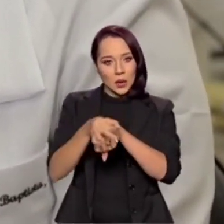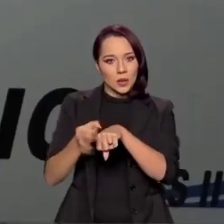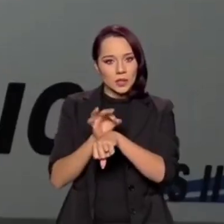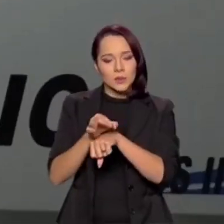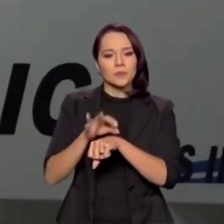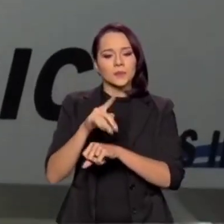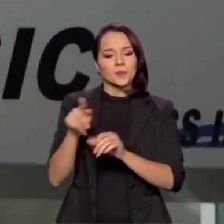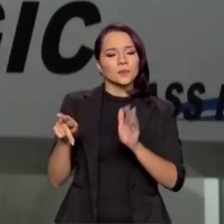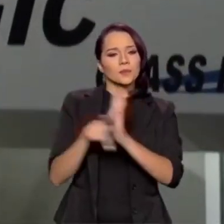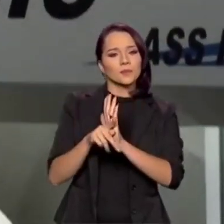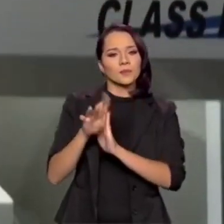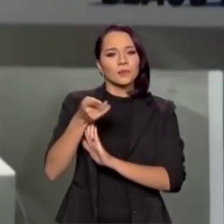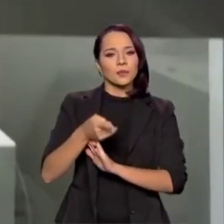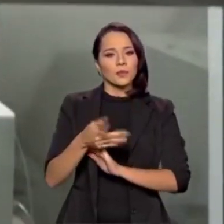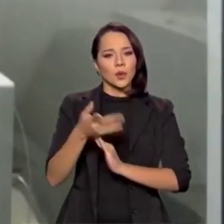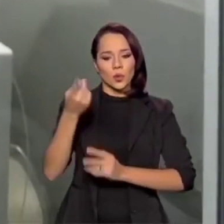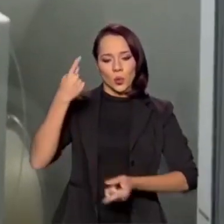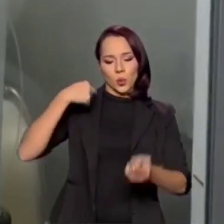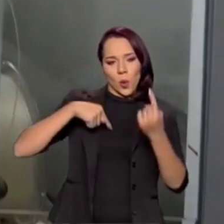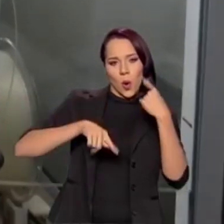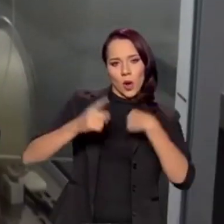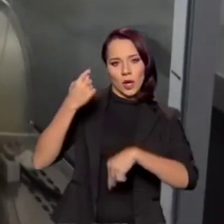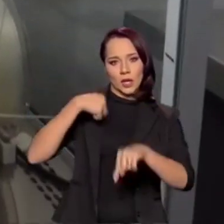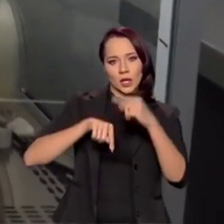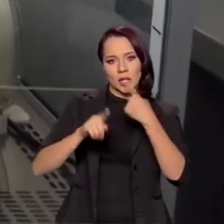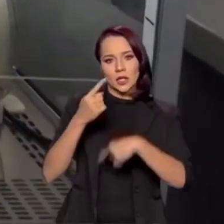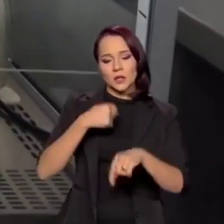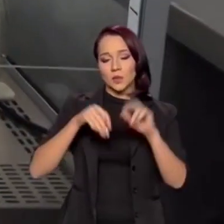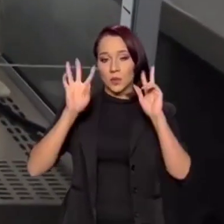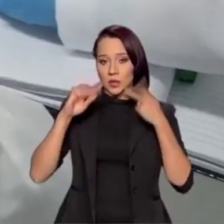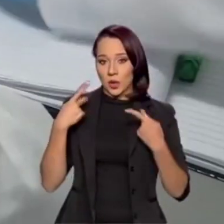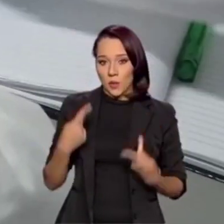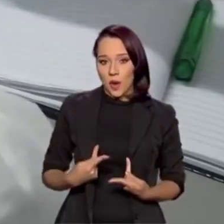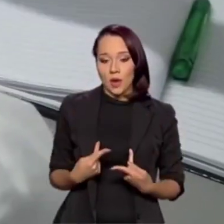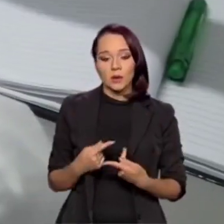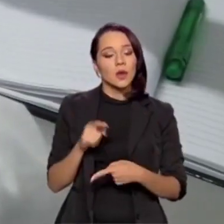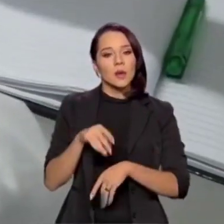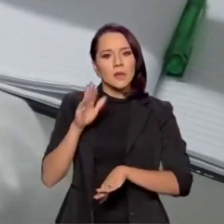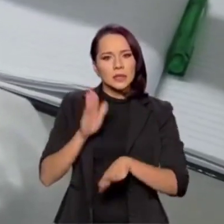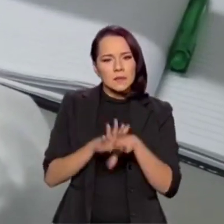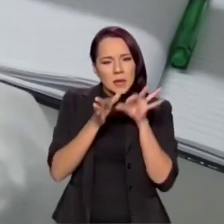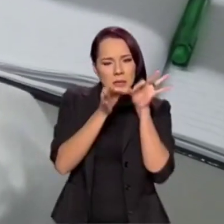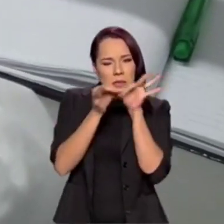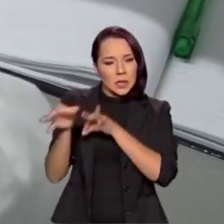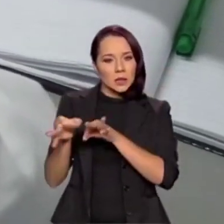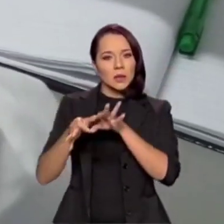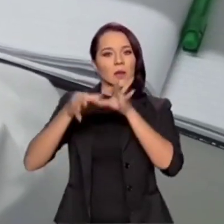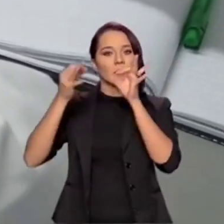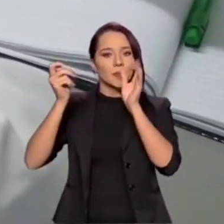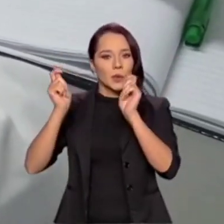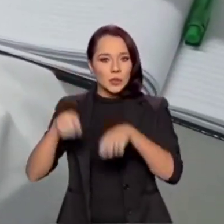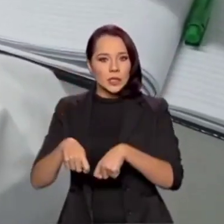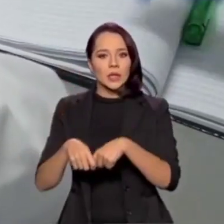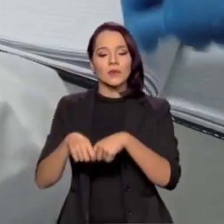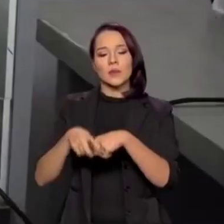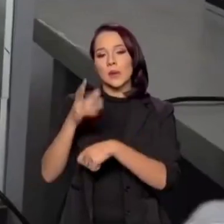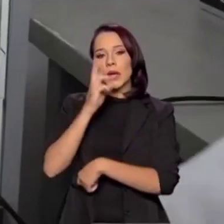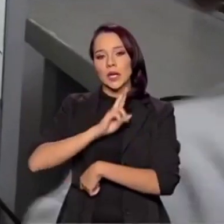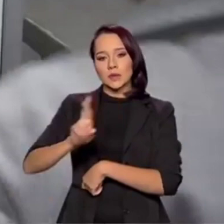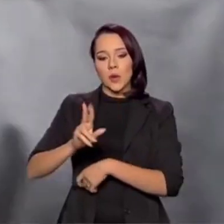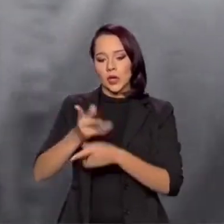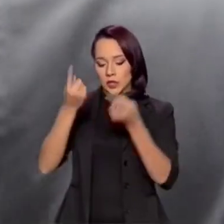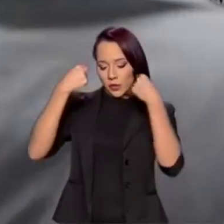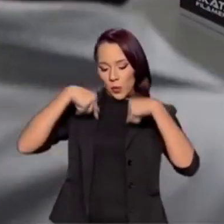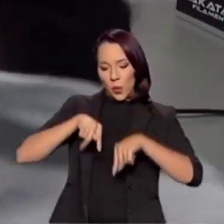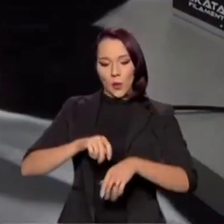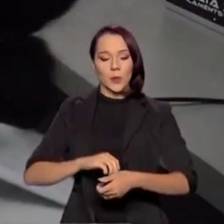derivadas do organismo da espécie humana, para ser o mais fidedigno possível numa resposta